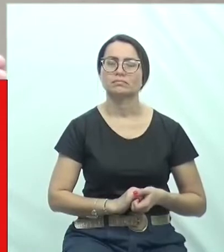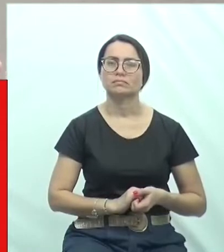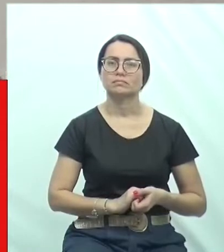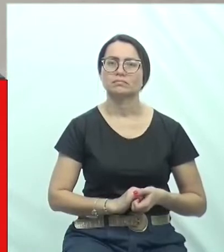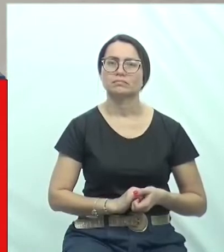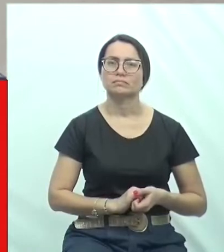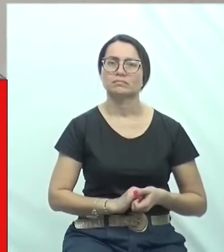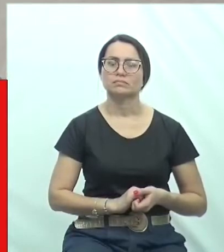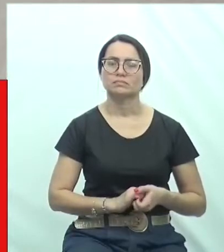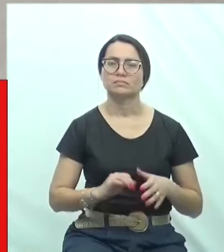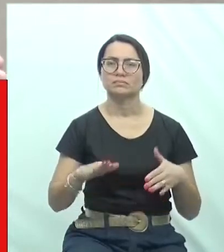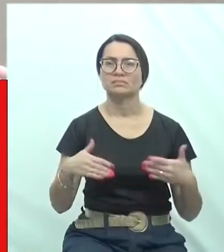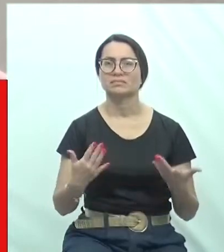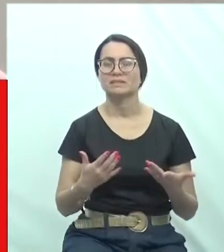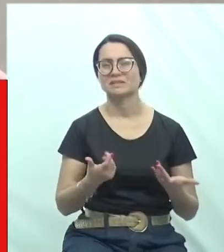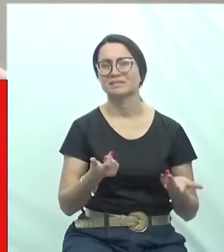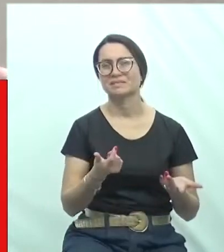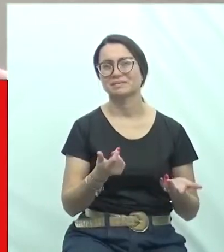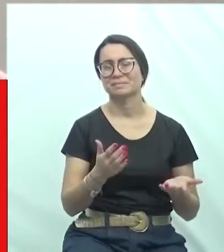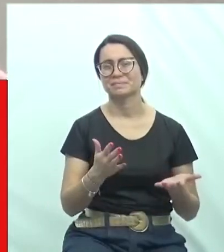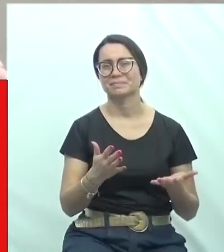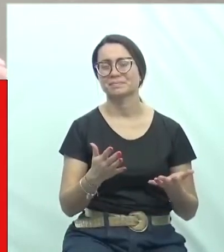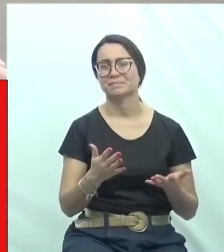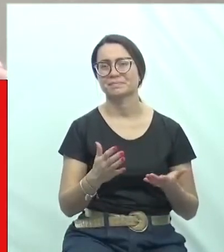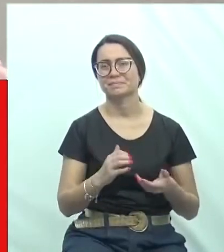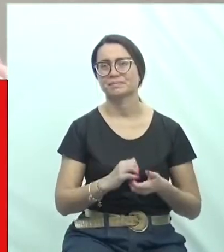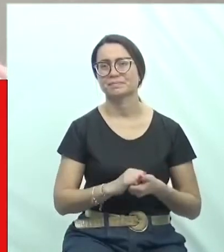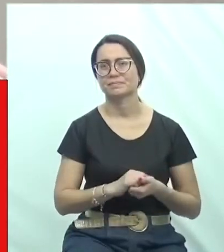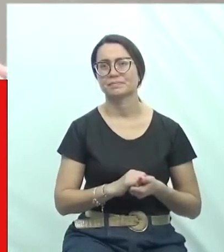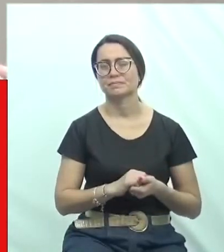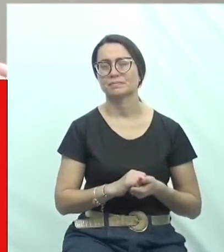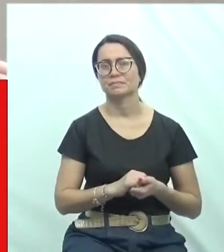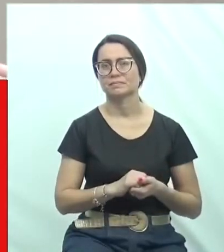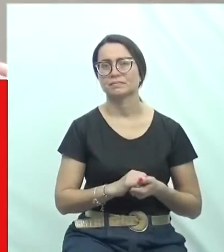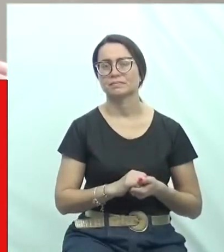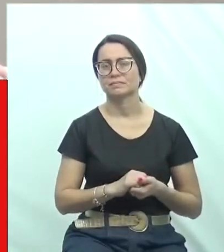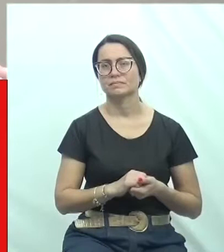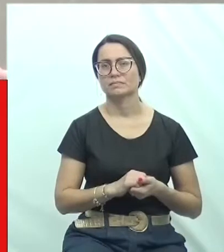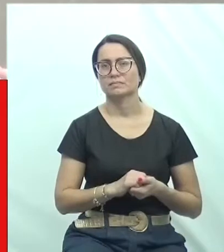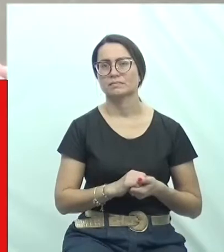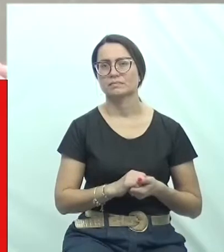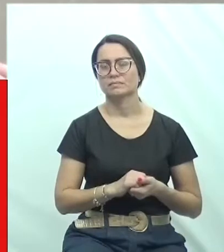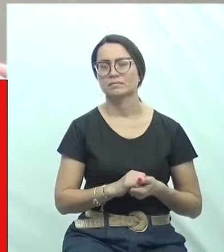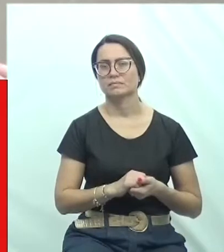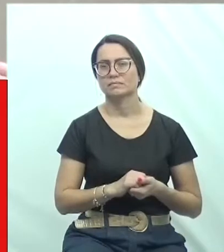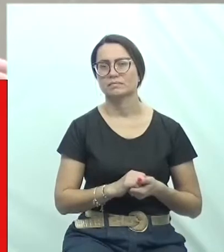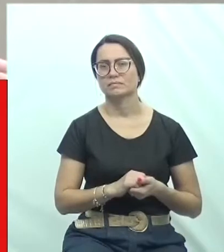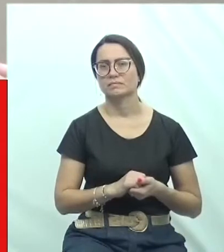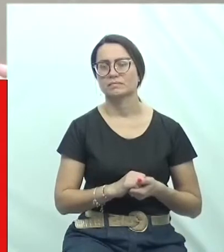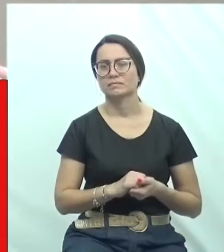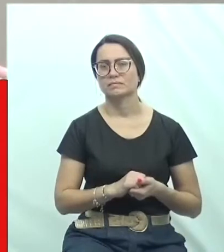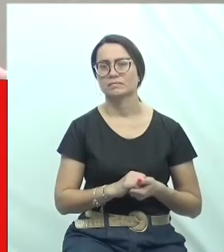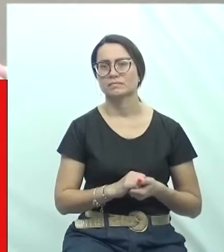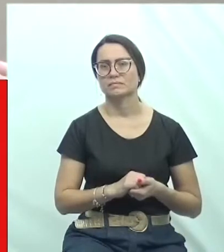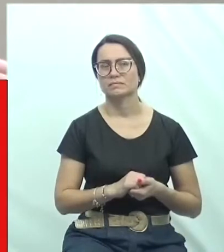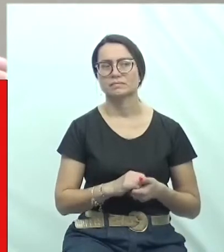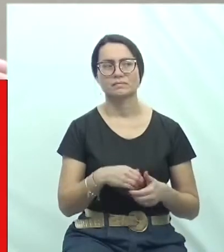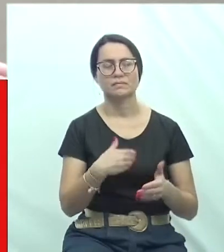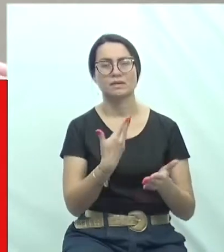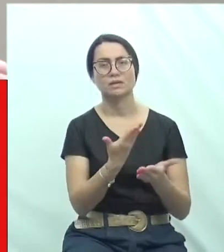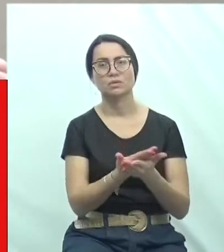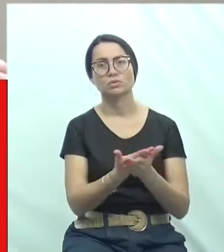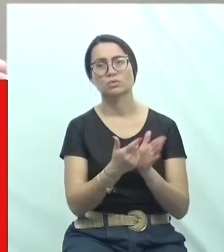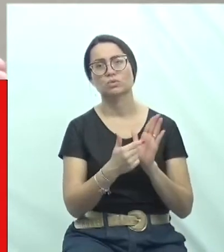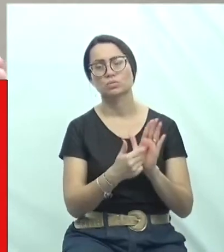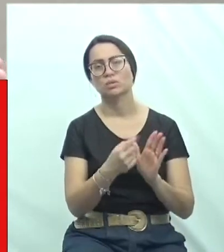Não existe essa questão de ar na rede, a rede hermética, né? Não chega. Tanto é que o estudo mostra que é